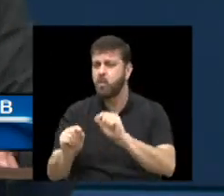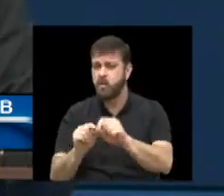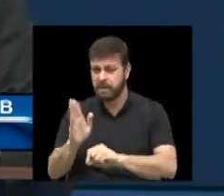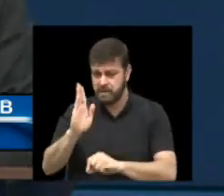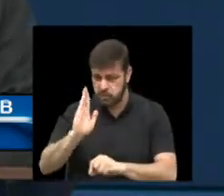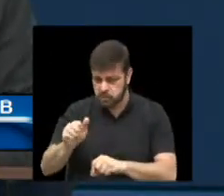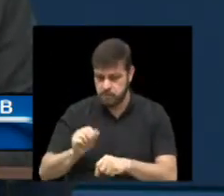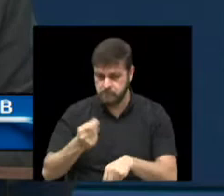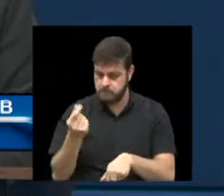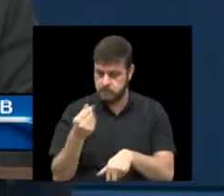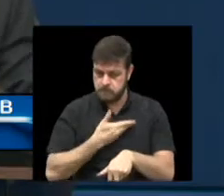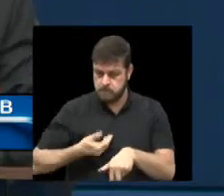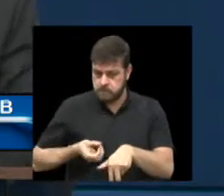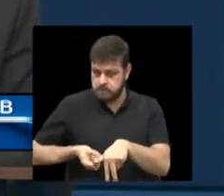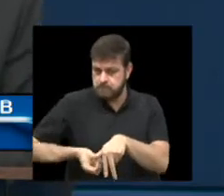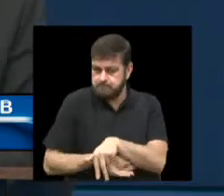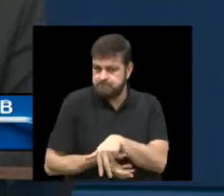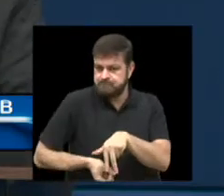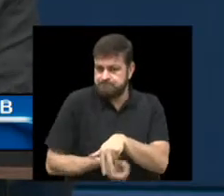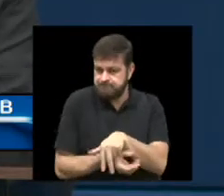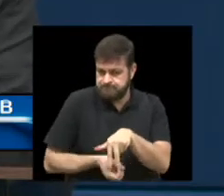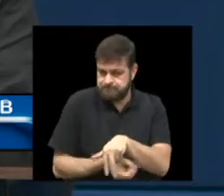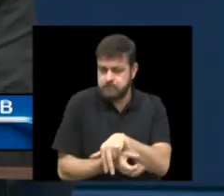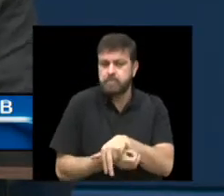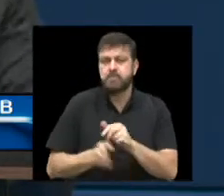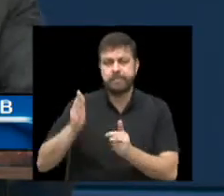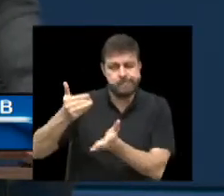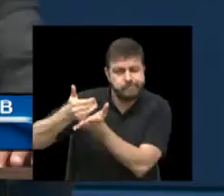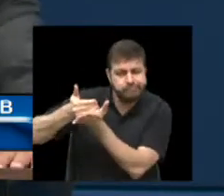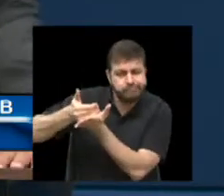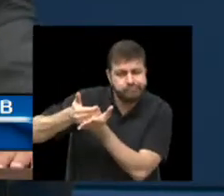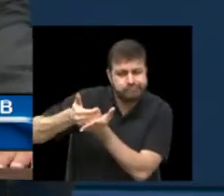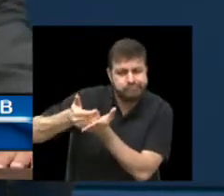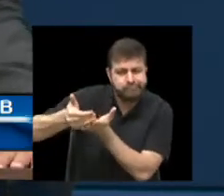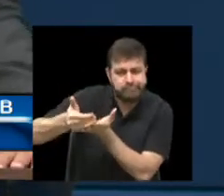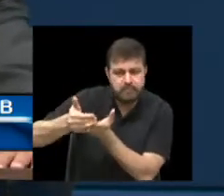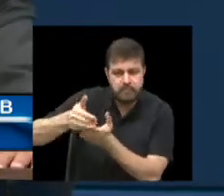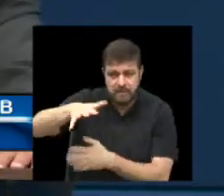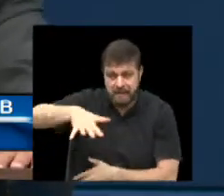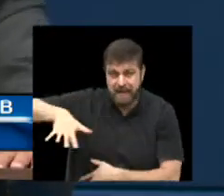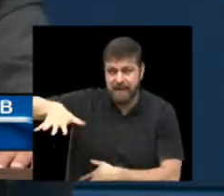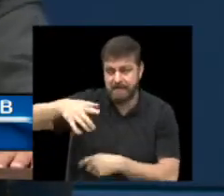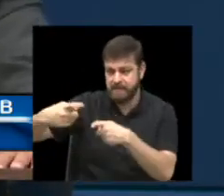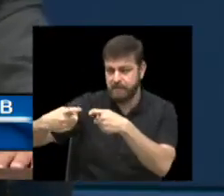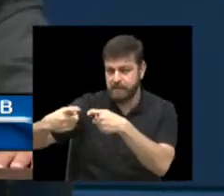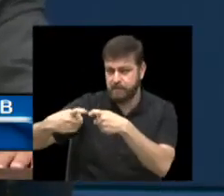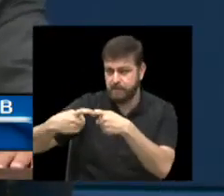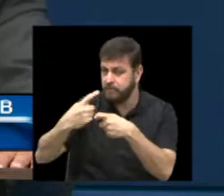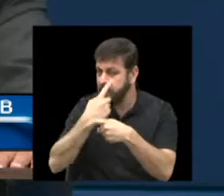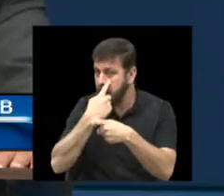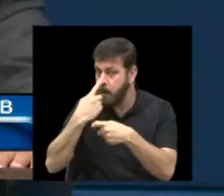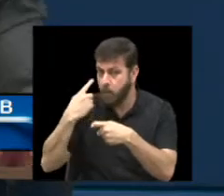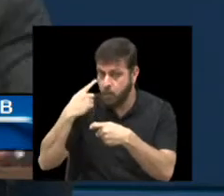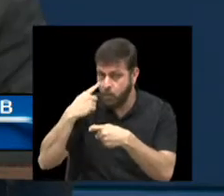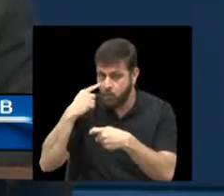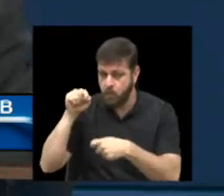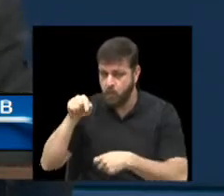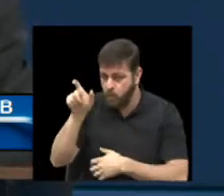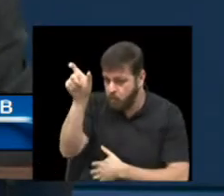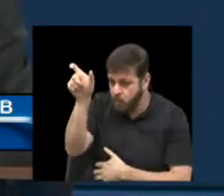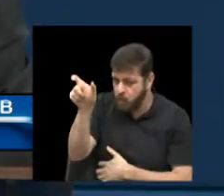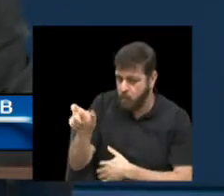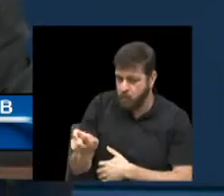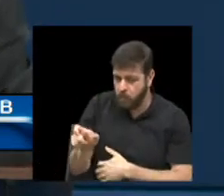corrupção, o desvio, dentro do consultório do médico oftalmologista.